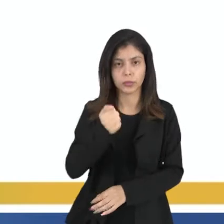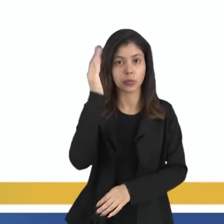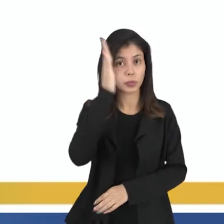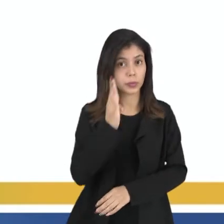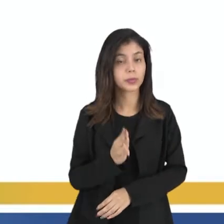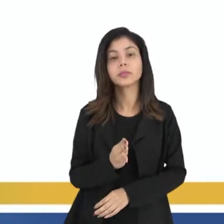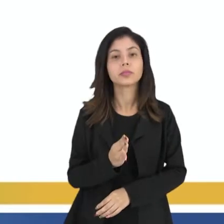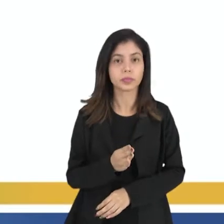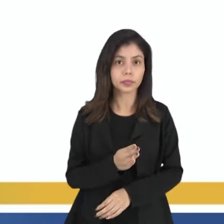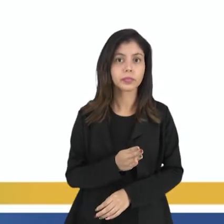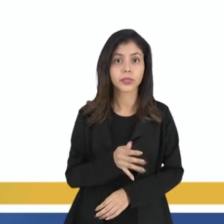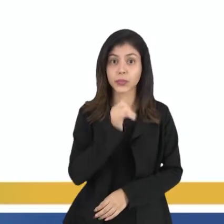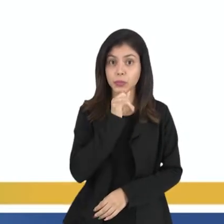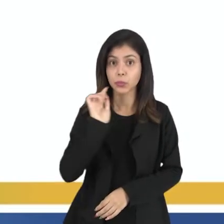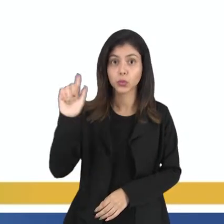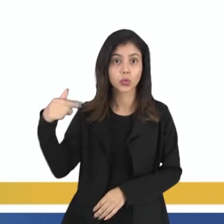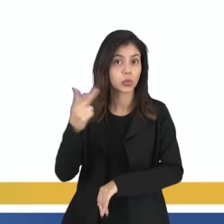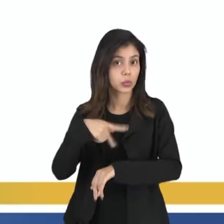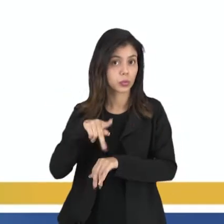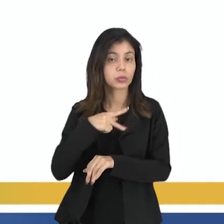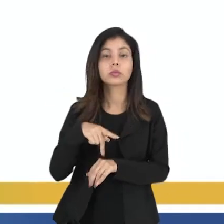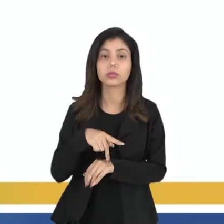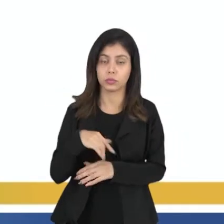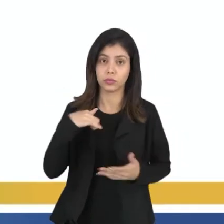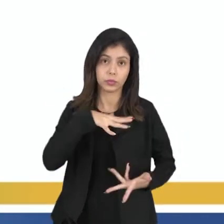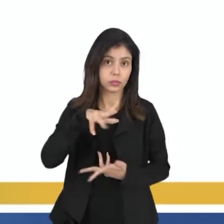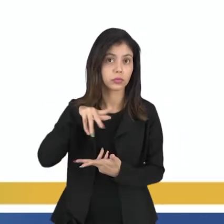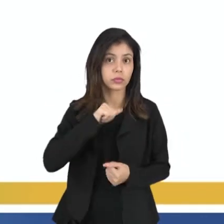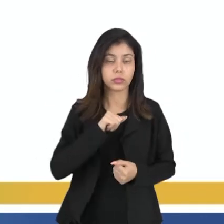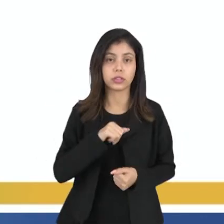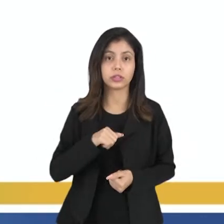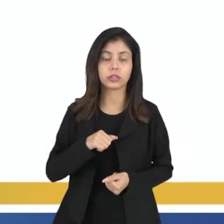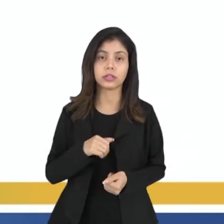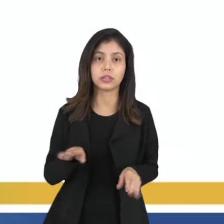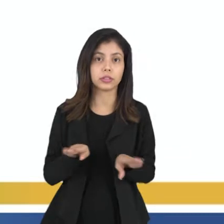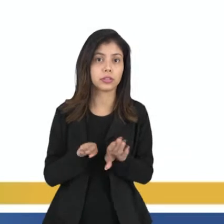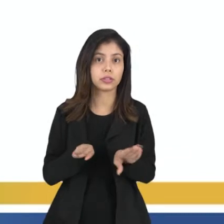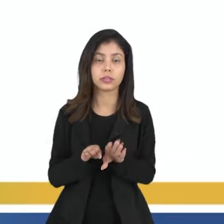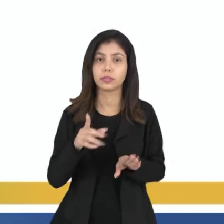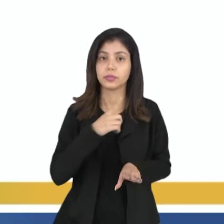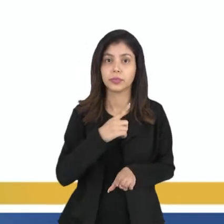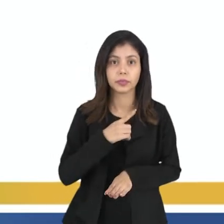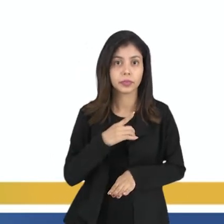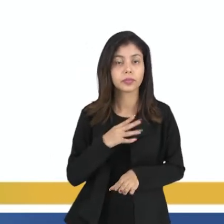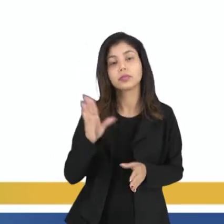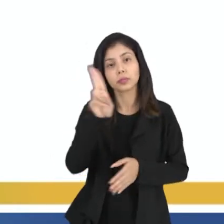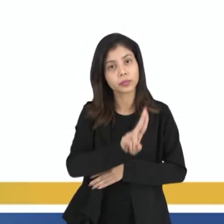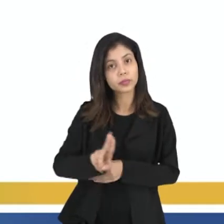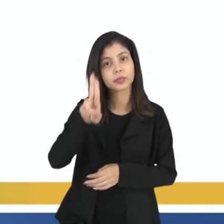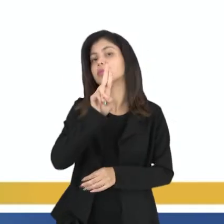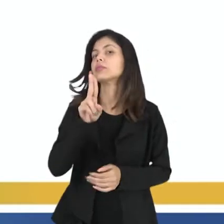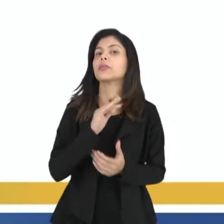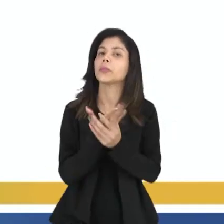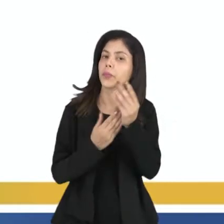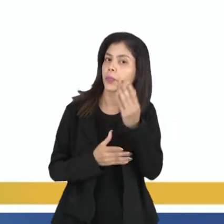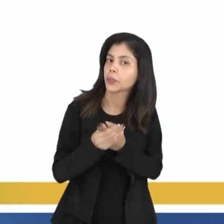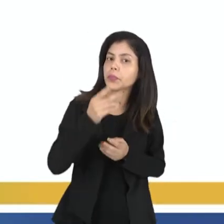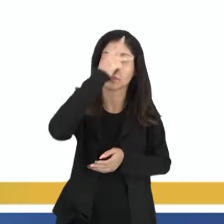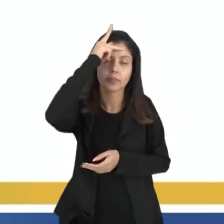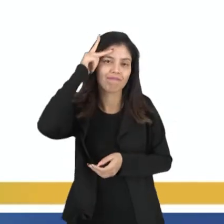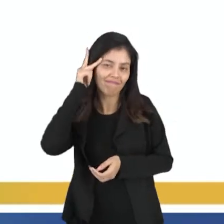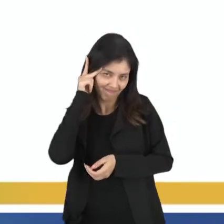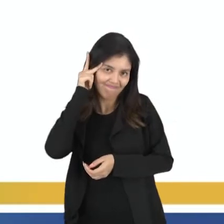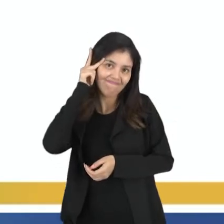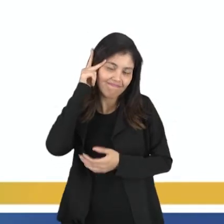que o Brasil, a exemplo de outros países do mundo, ele fez a utilização de mão de obra de